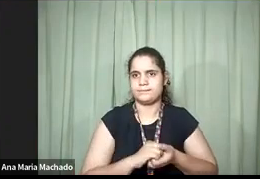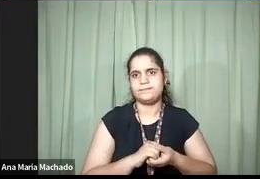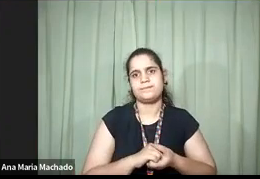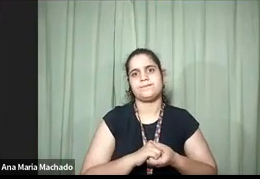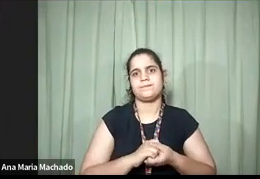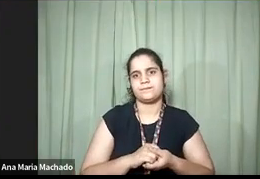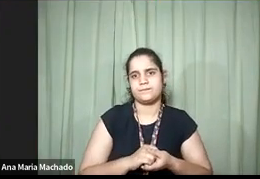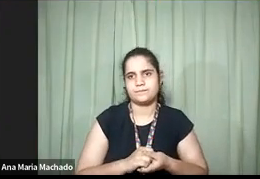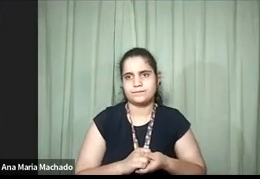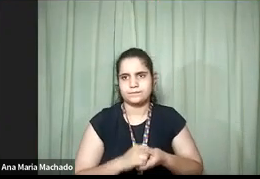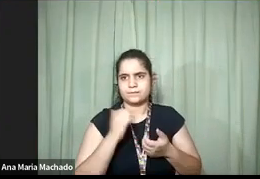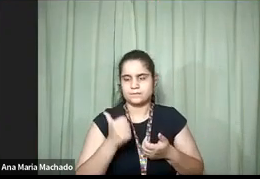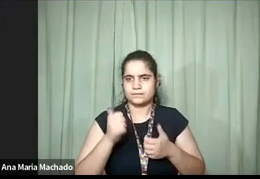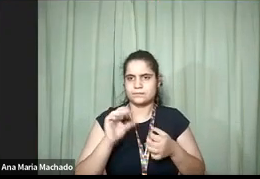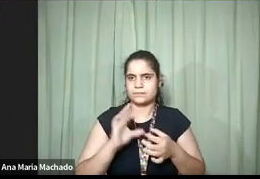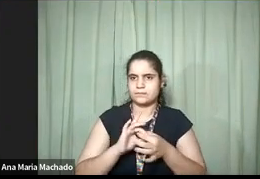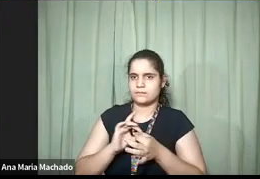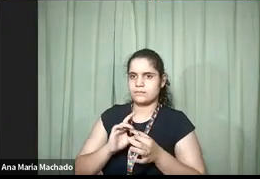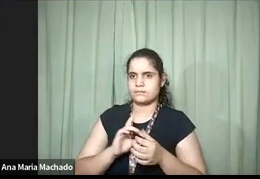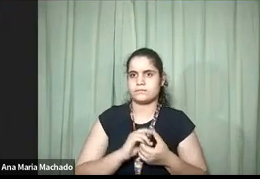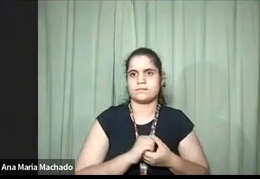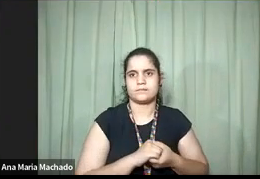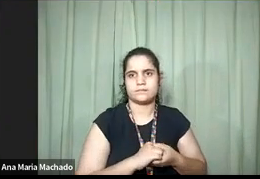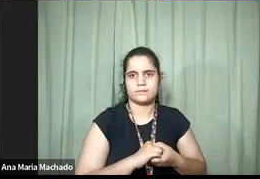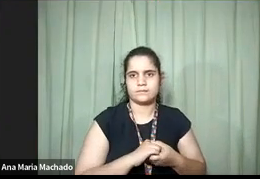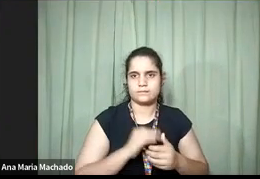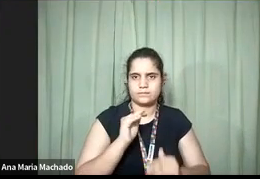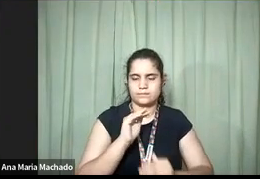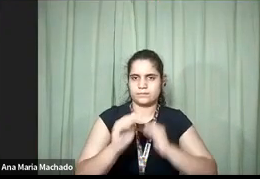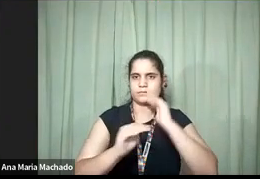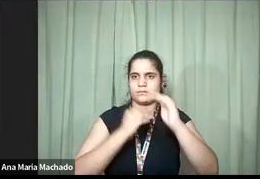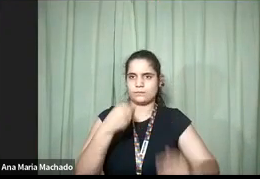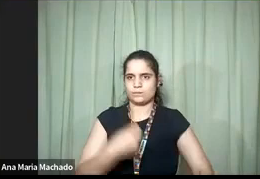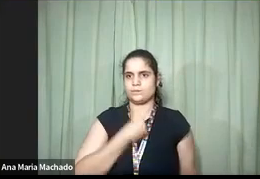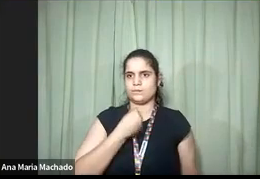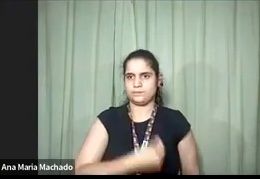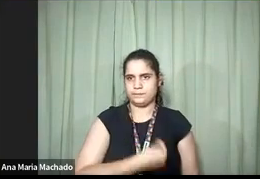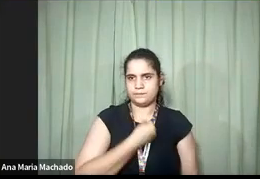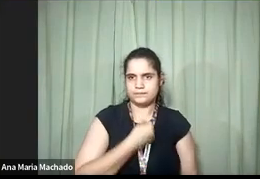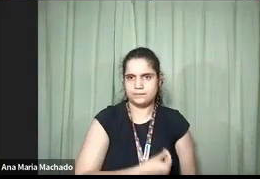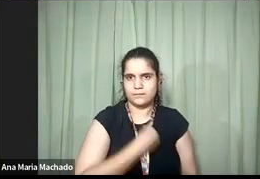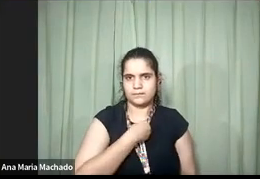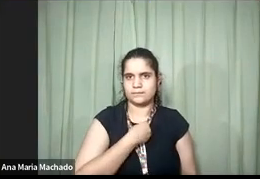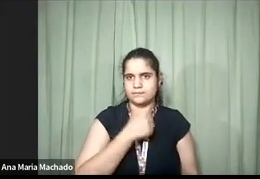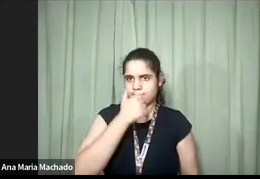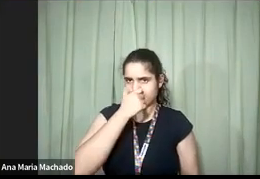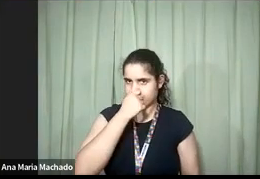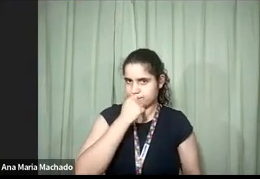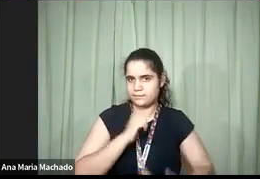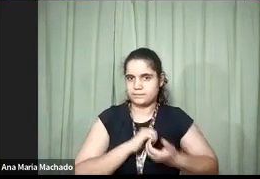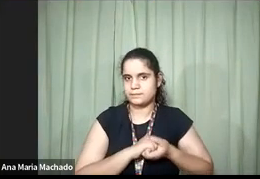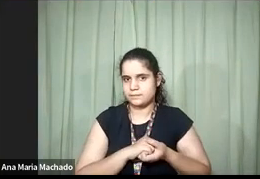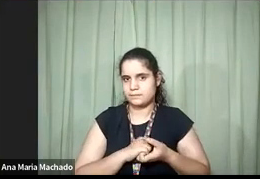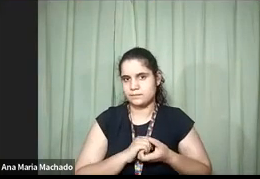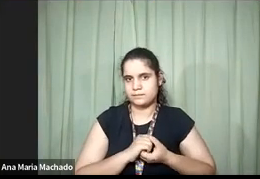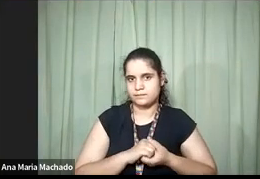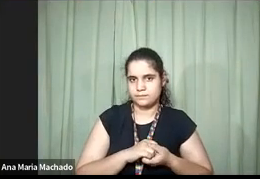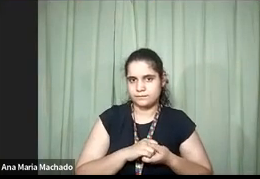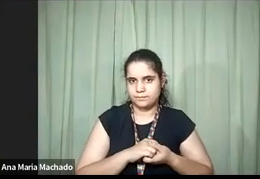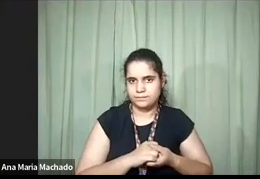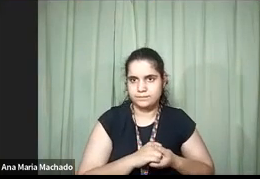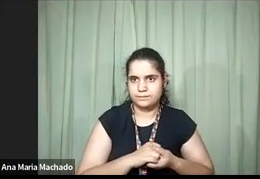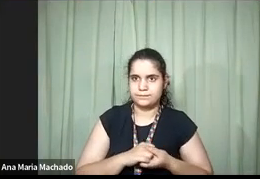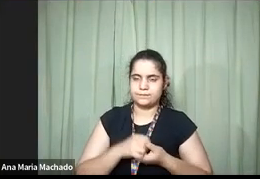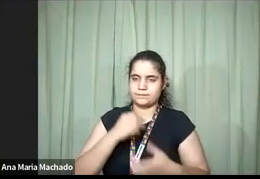Uma vírgula pode mudar todo um percurso de uma vida, né, assim, doutor Claro. Salomão? Uma